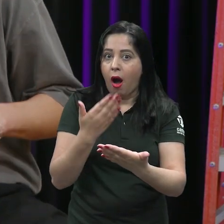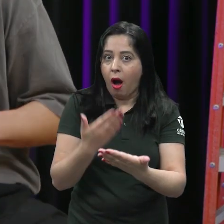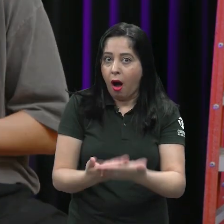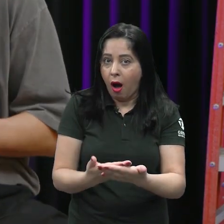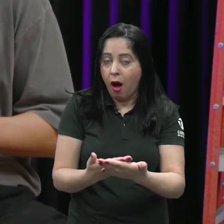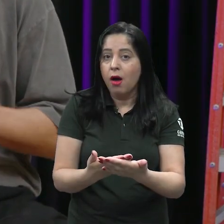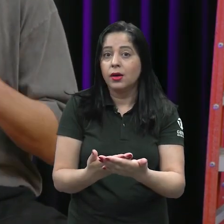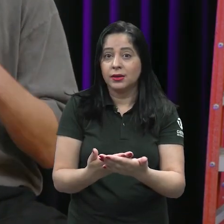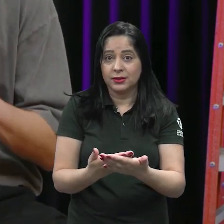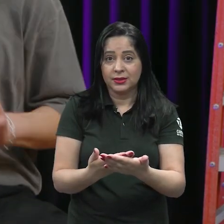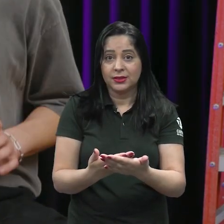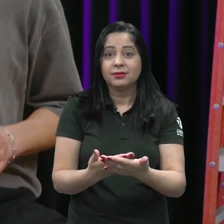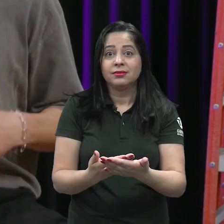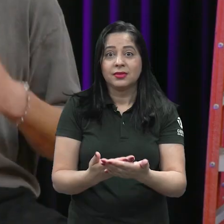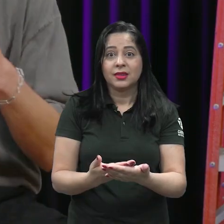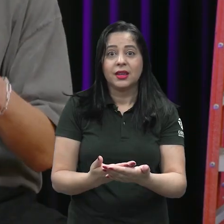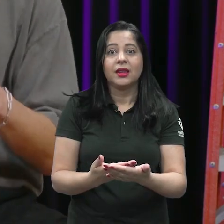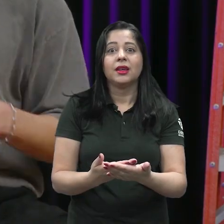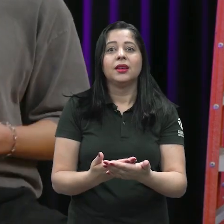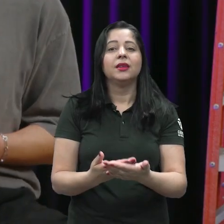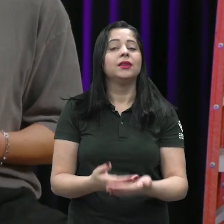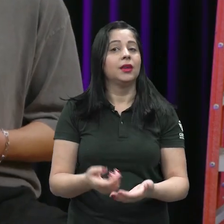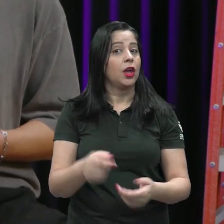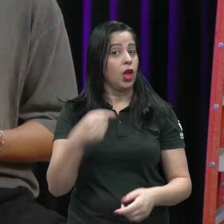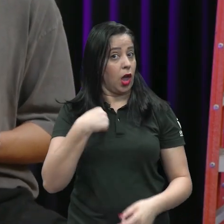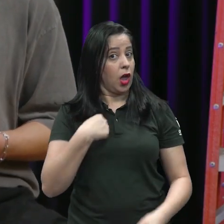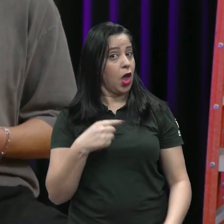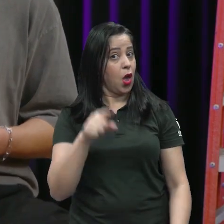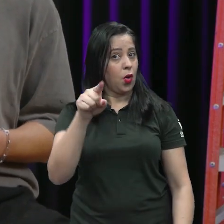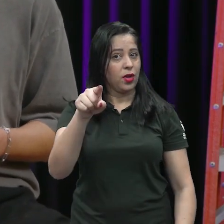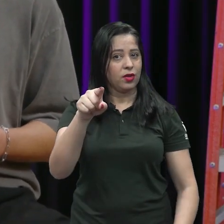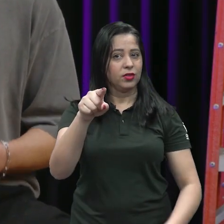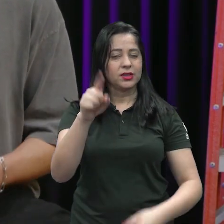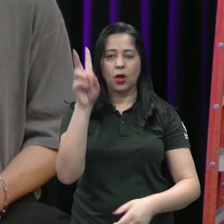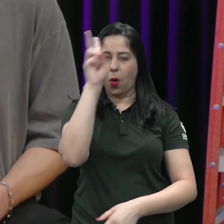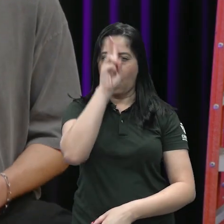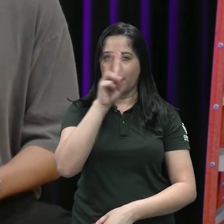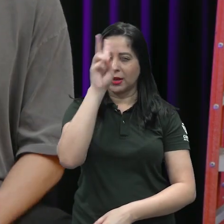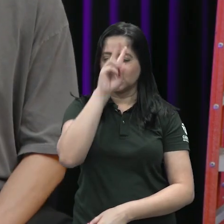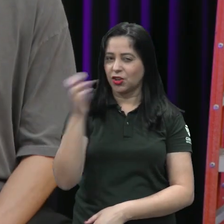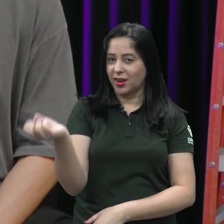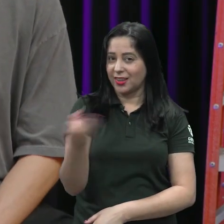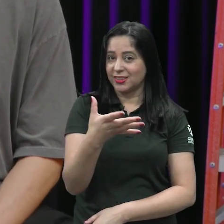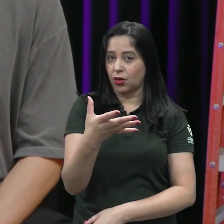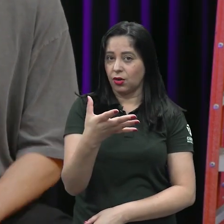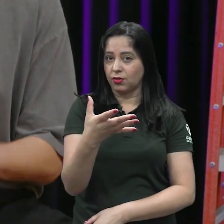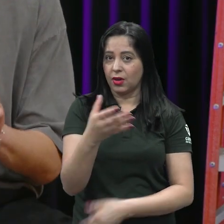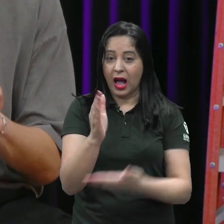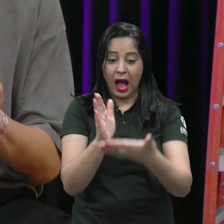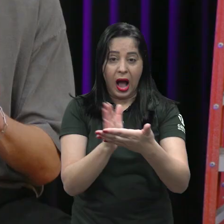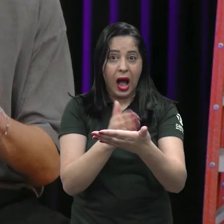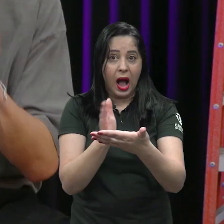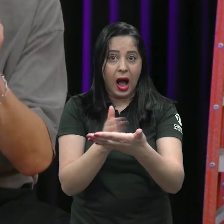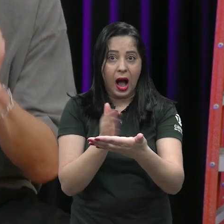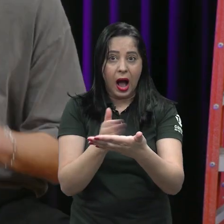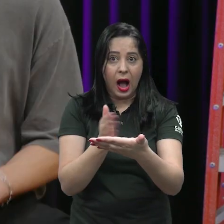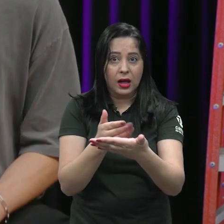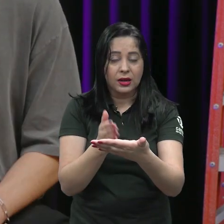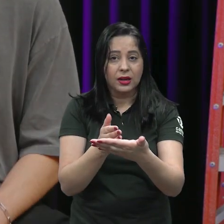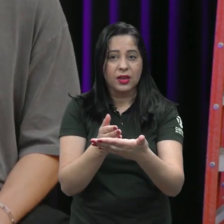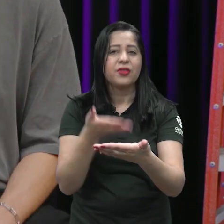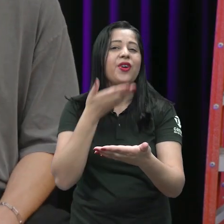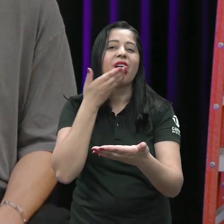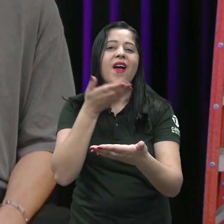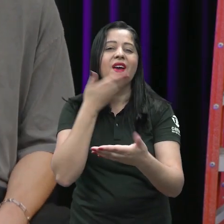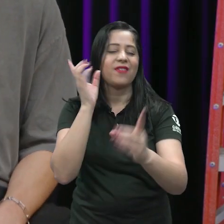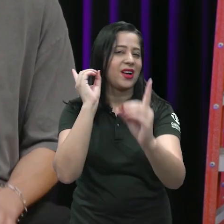surpreender a gente também. Com certeza. E vai fazer a gente e quem tá assistindo mergulhar numa nova história. Ó, e o melhor, hein? ela tá rapidinho ali, ó, no seu alcance,